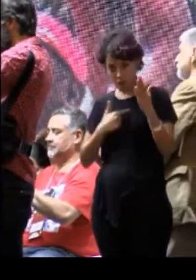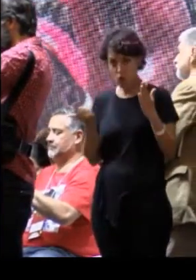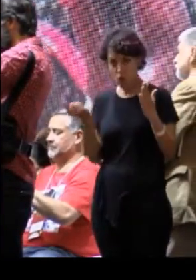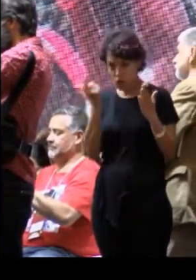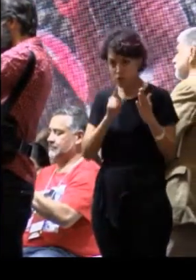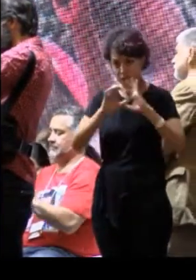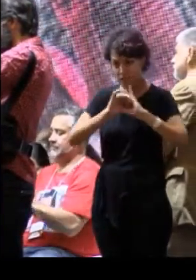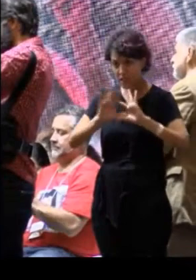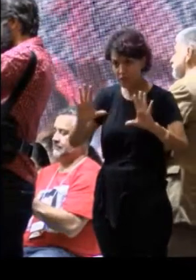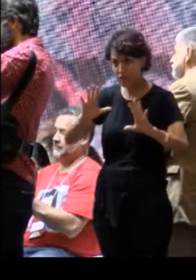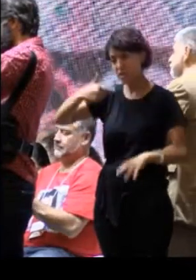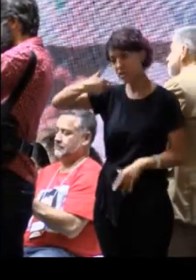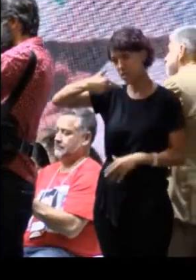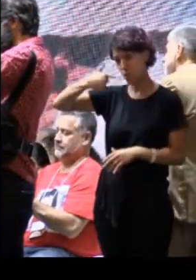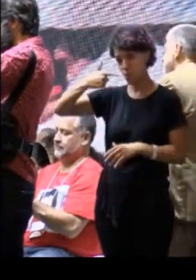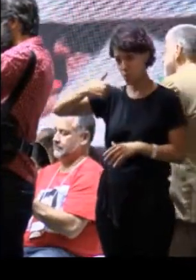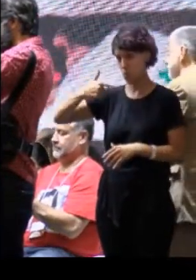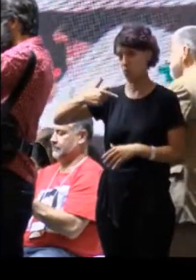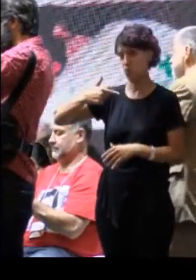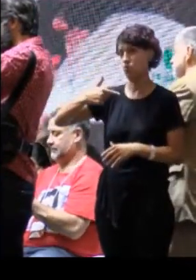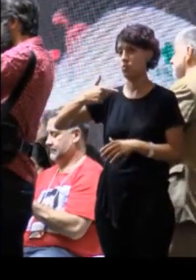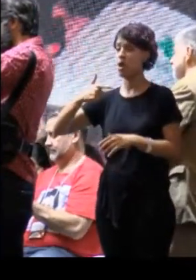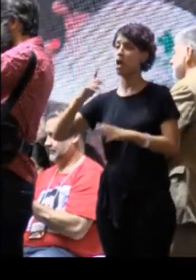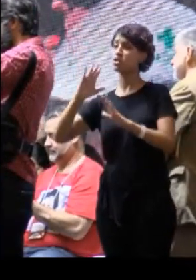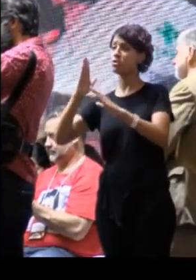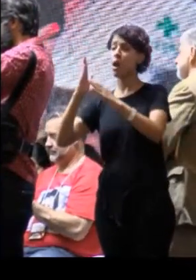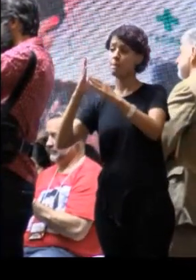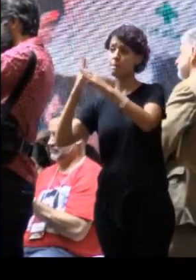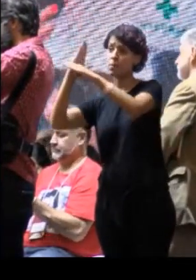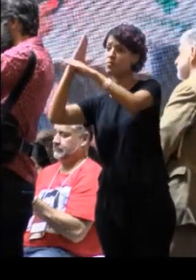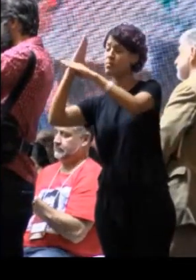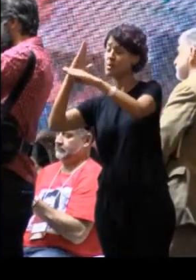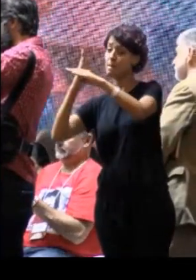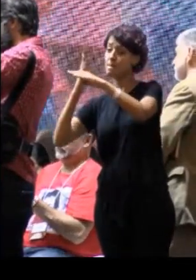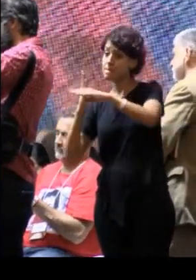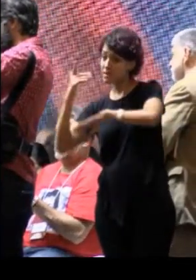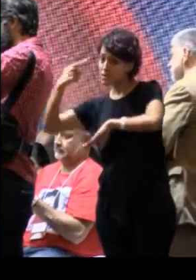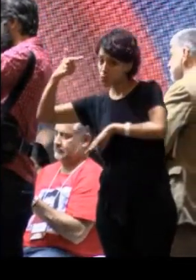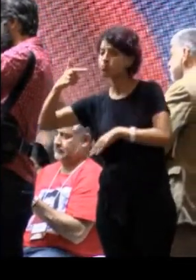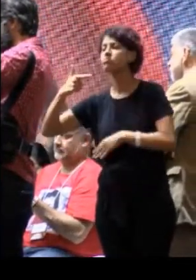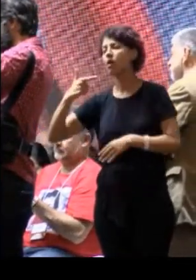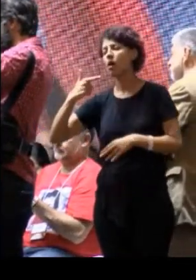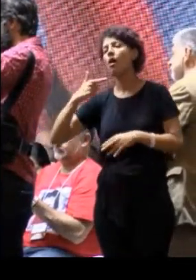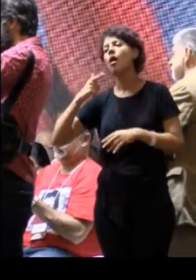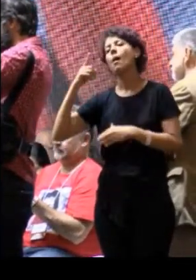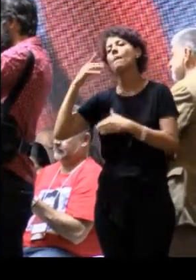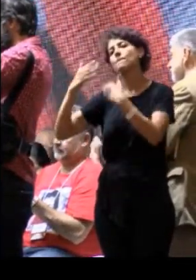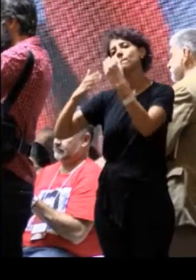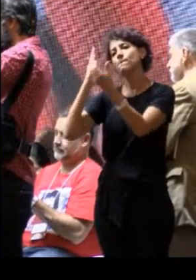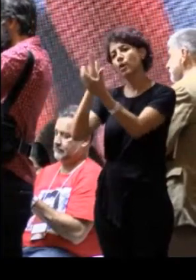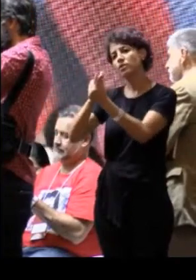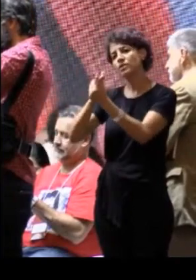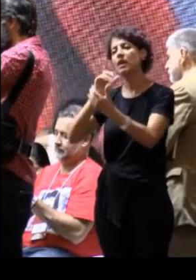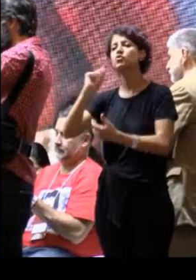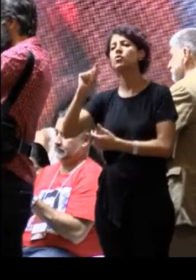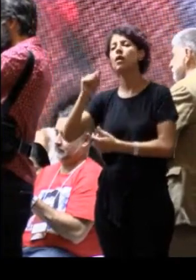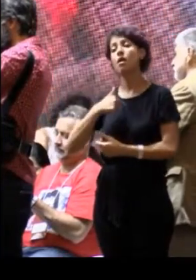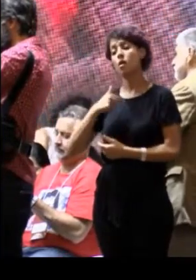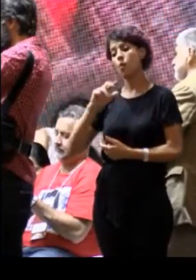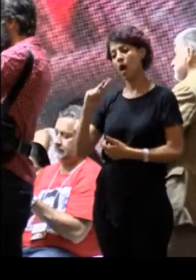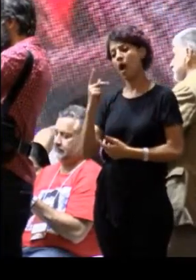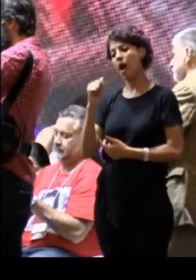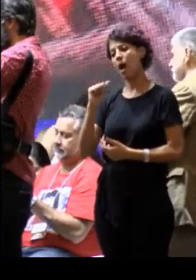da segunda instância, não é o meu processo. Meu processo é o que nós estamos lá com habeas corpus